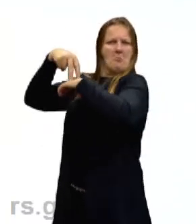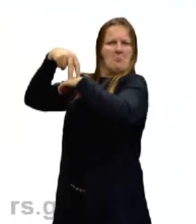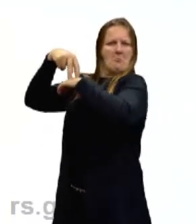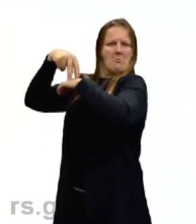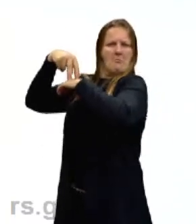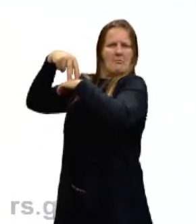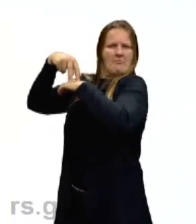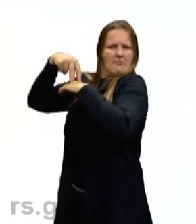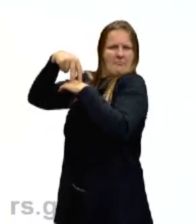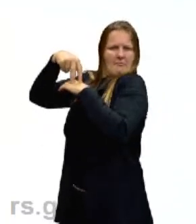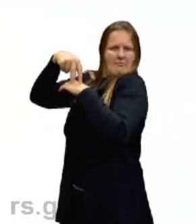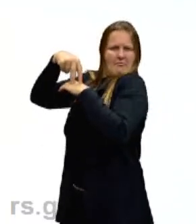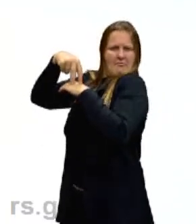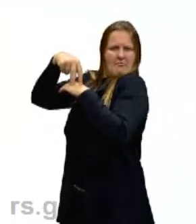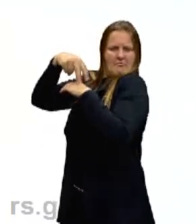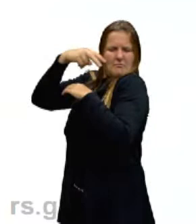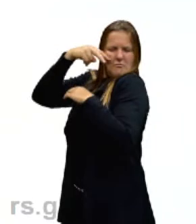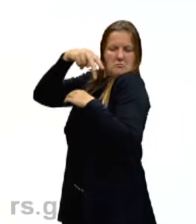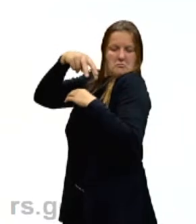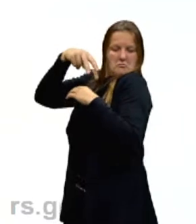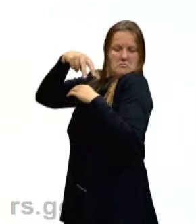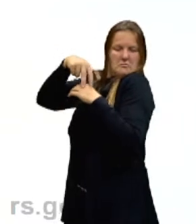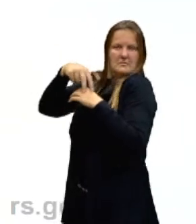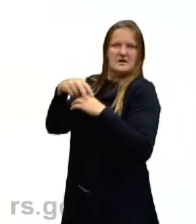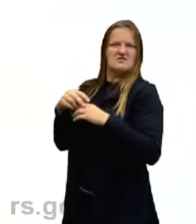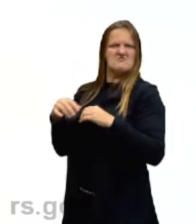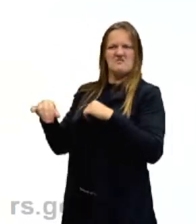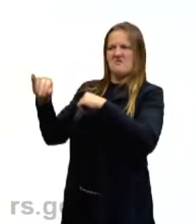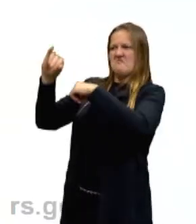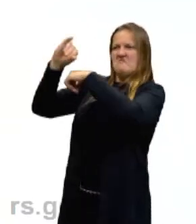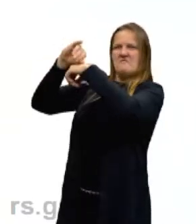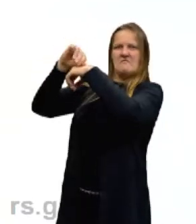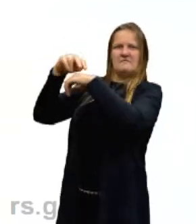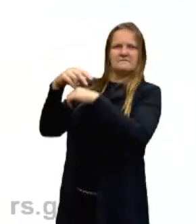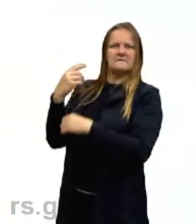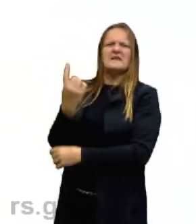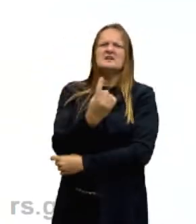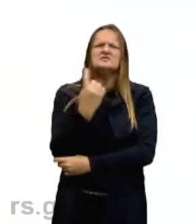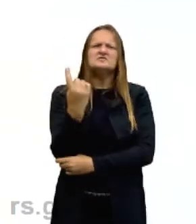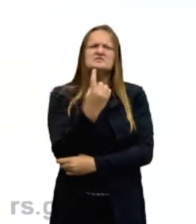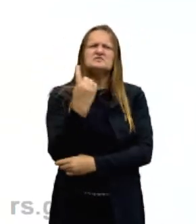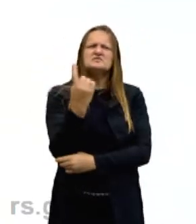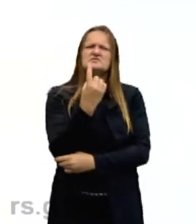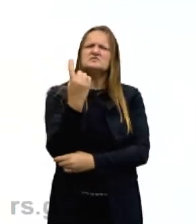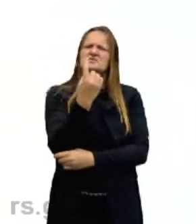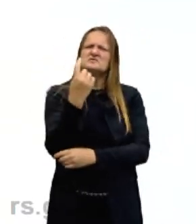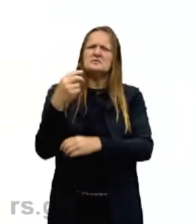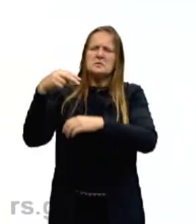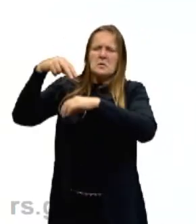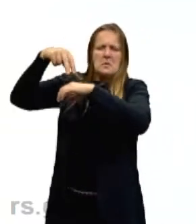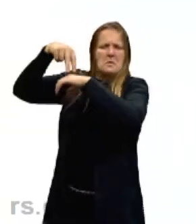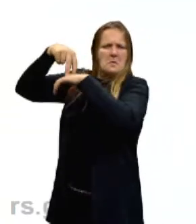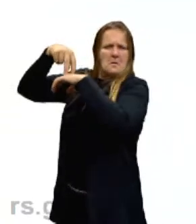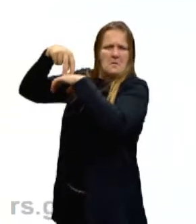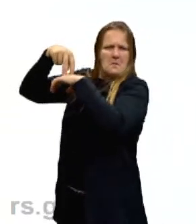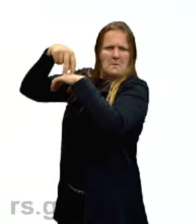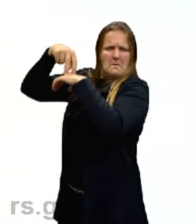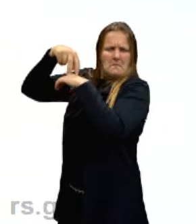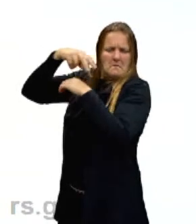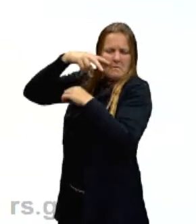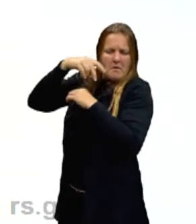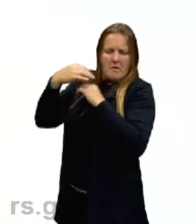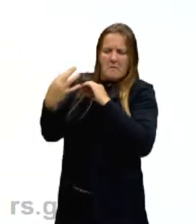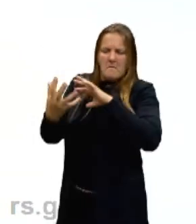Peregrino ele tá sobre o mar de névoa ou seja ele é um cara sozinho né quando tem plano essa paisagem no seu próprio